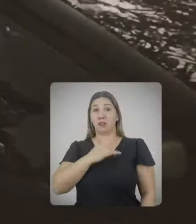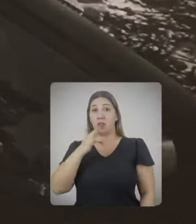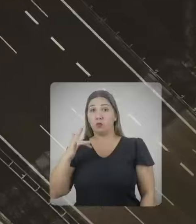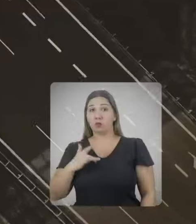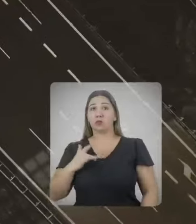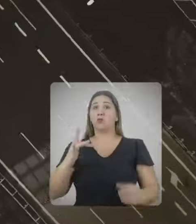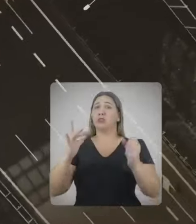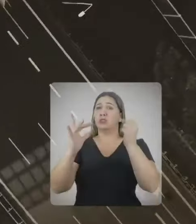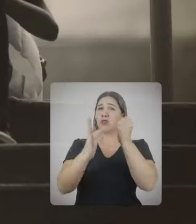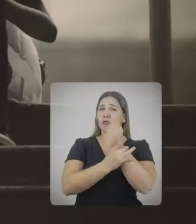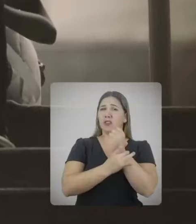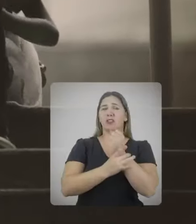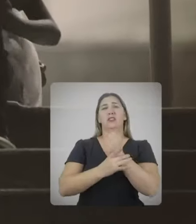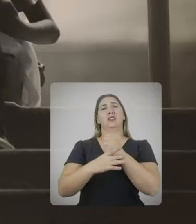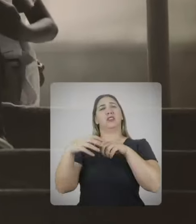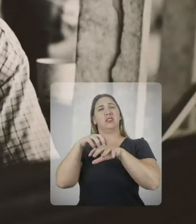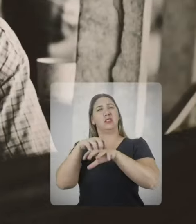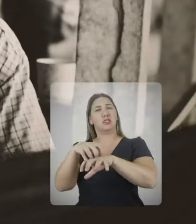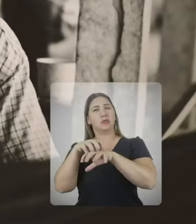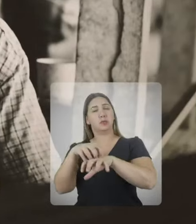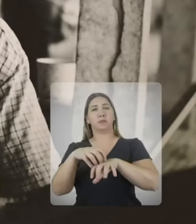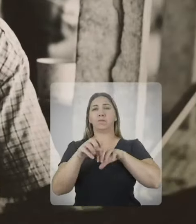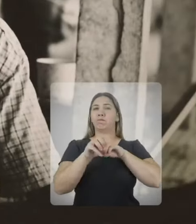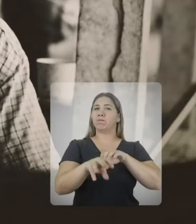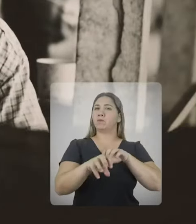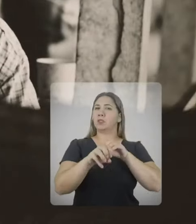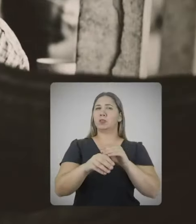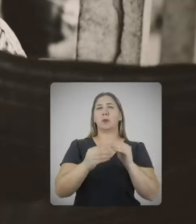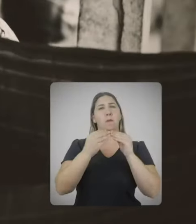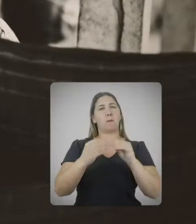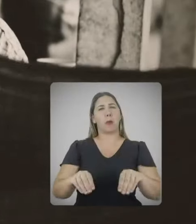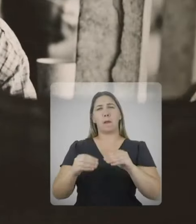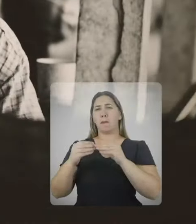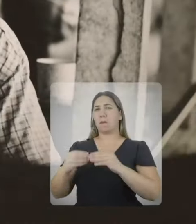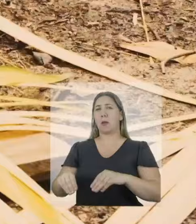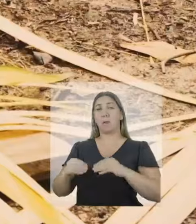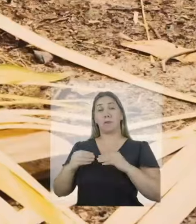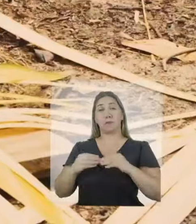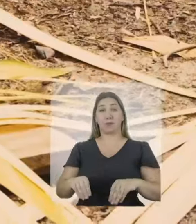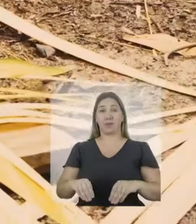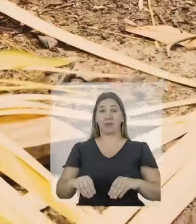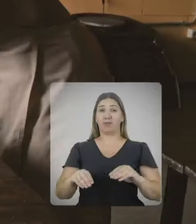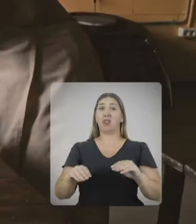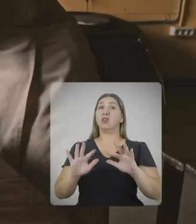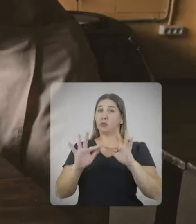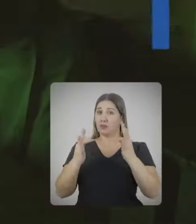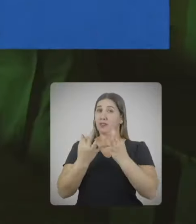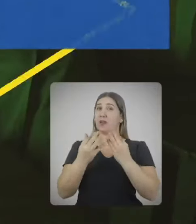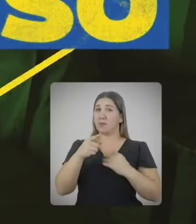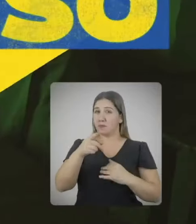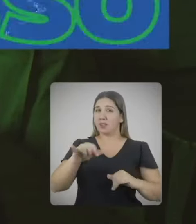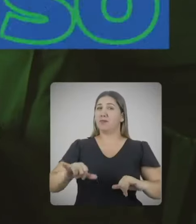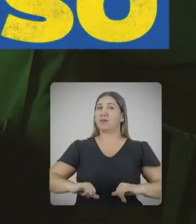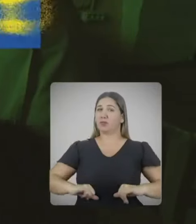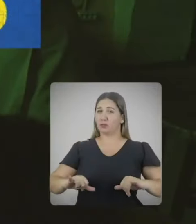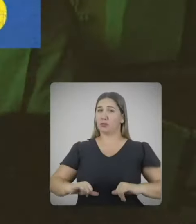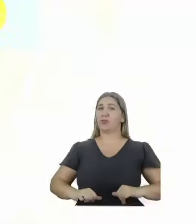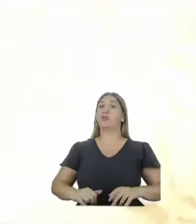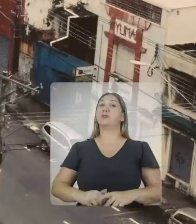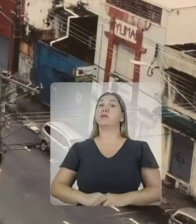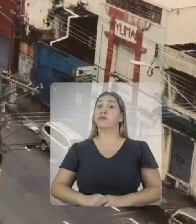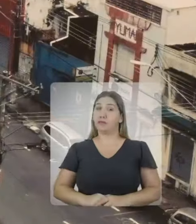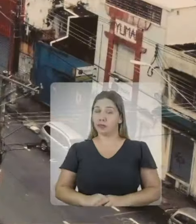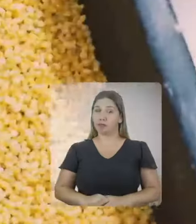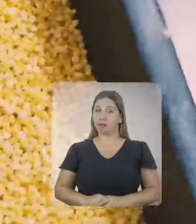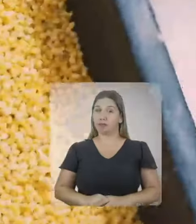segurança, transporte, educação e quem paga o preço é a sua família. O outro fator fundamental é o